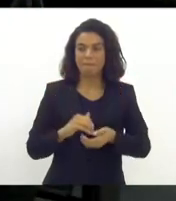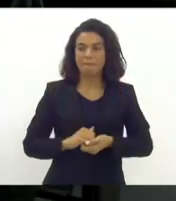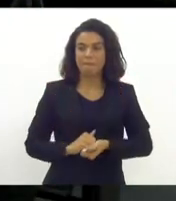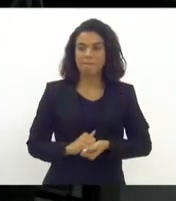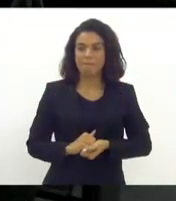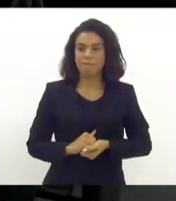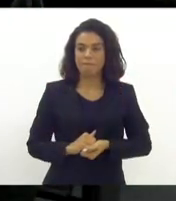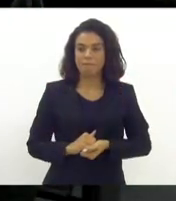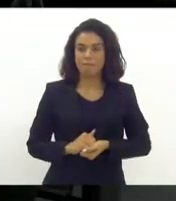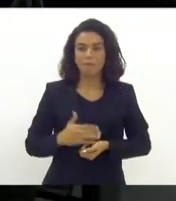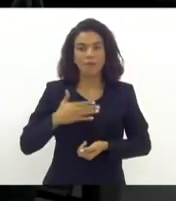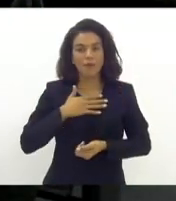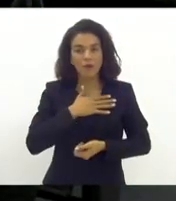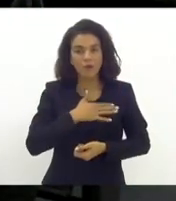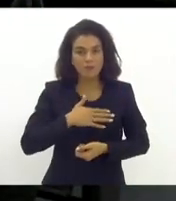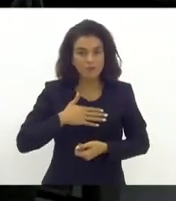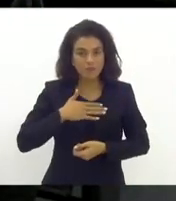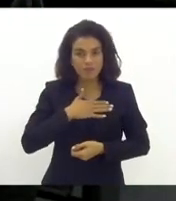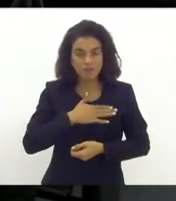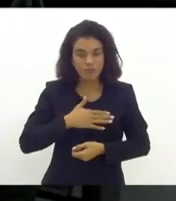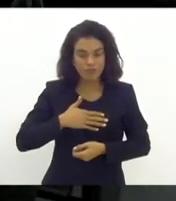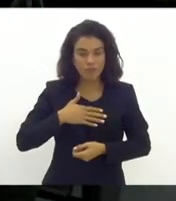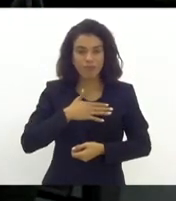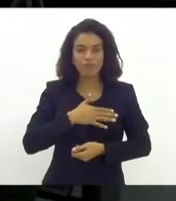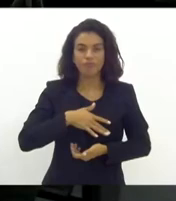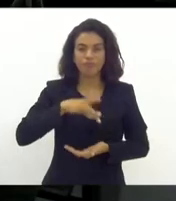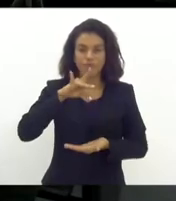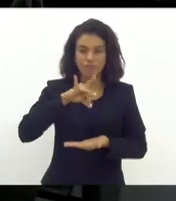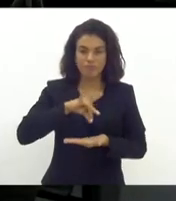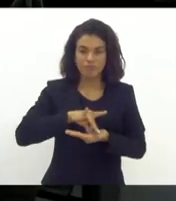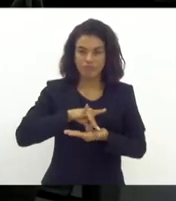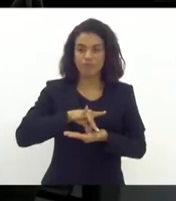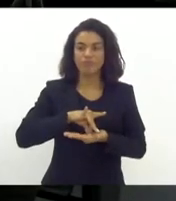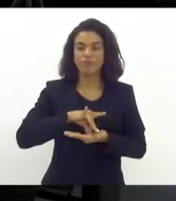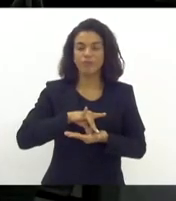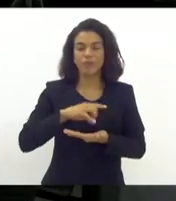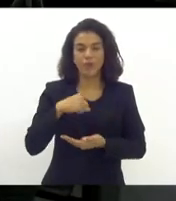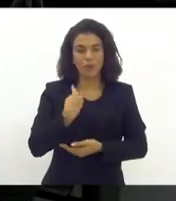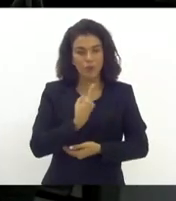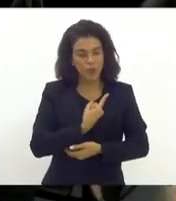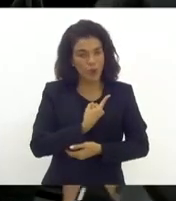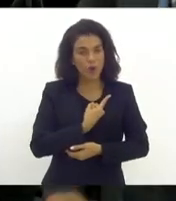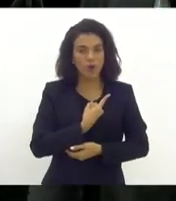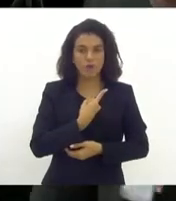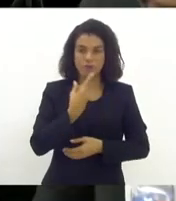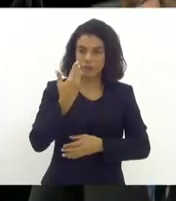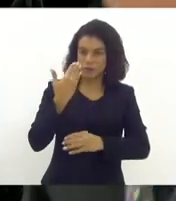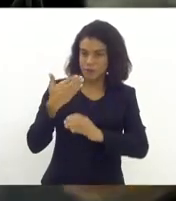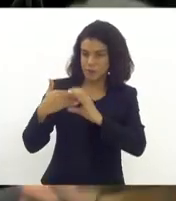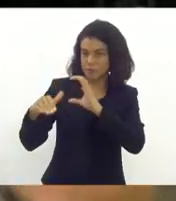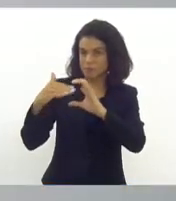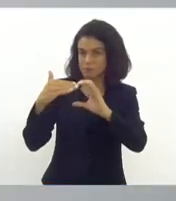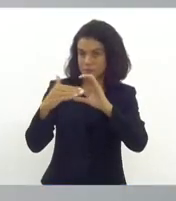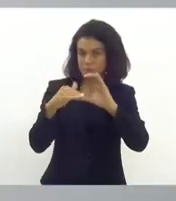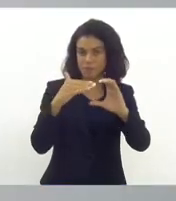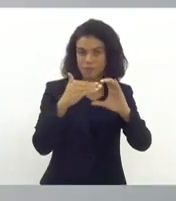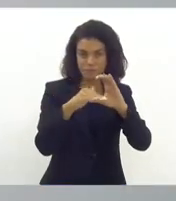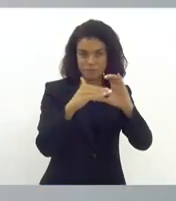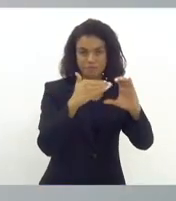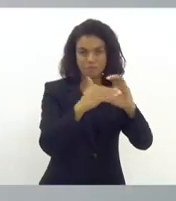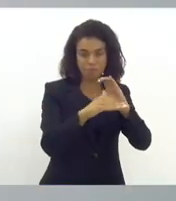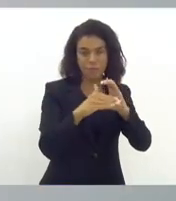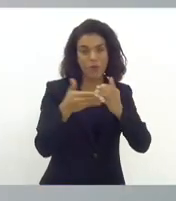gostaria de oficializar que nós enviamos é uns convites e